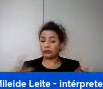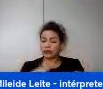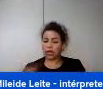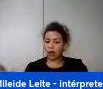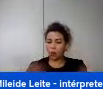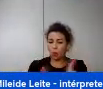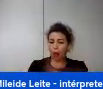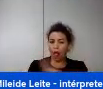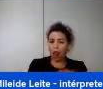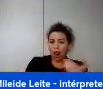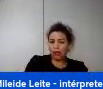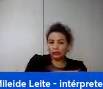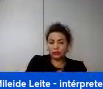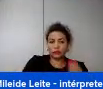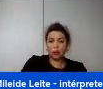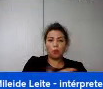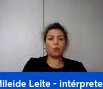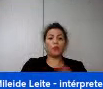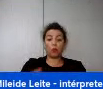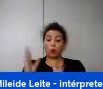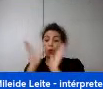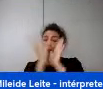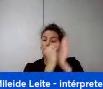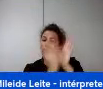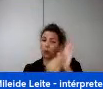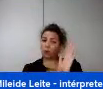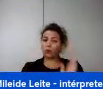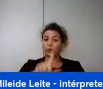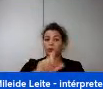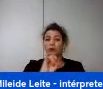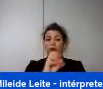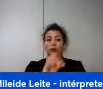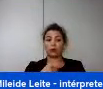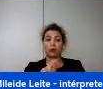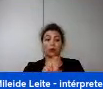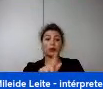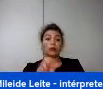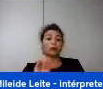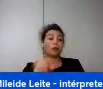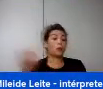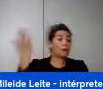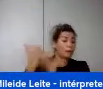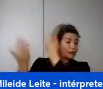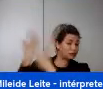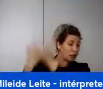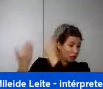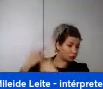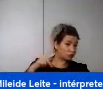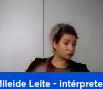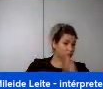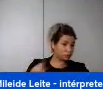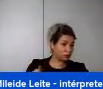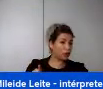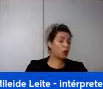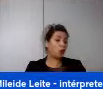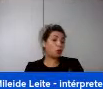relação com o conteúdo litúrgico, porque, naquela época, né, os nossos antepassados,